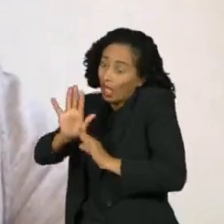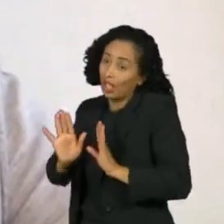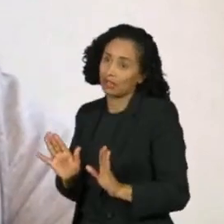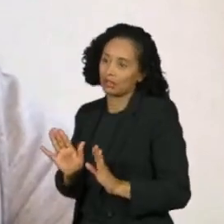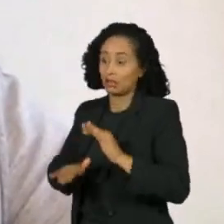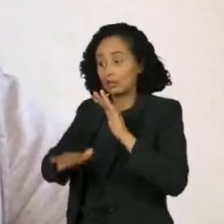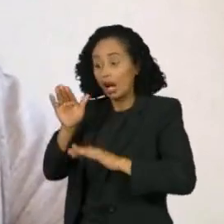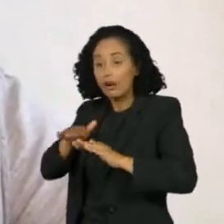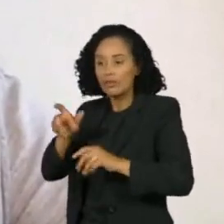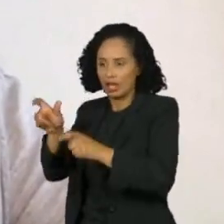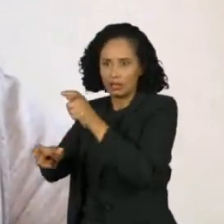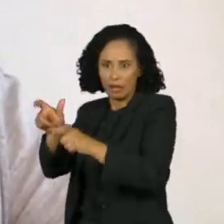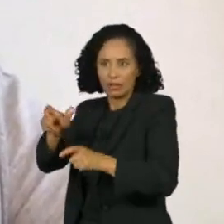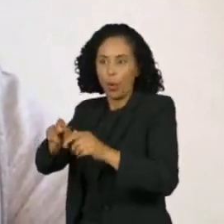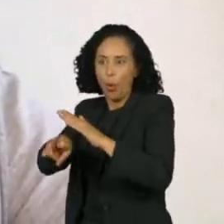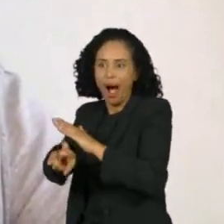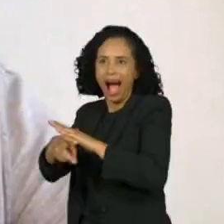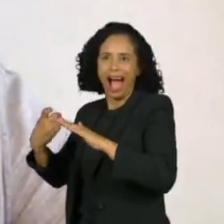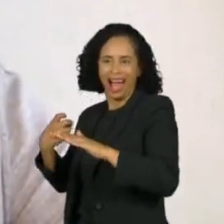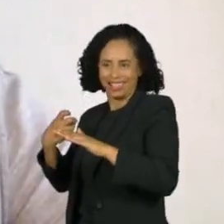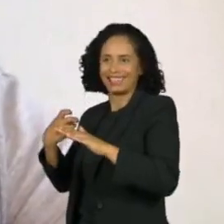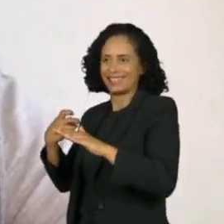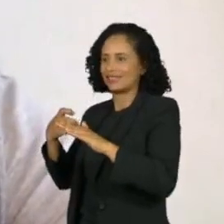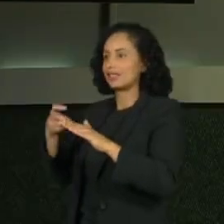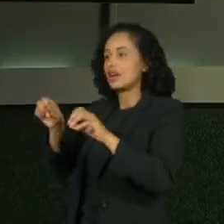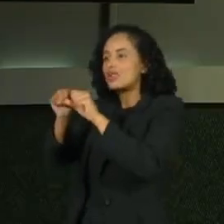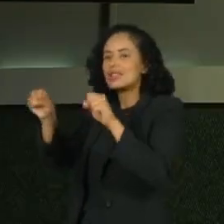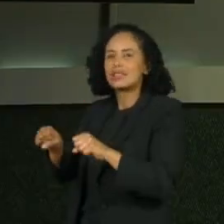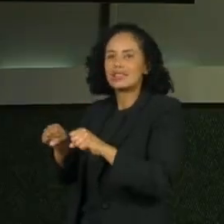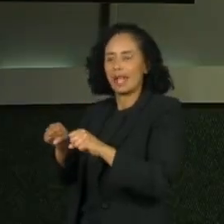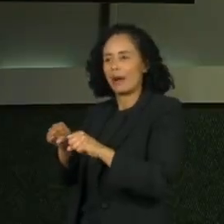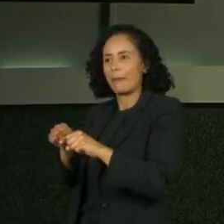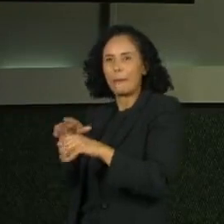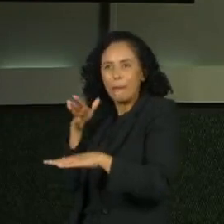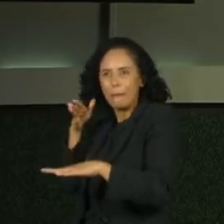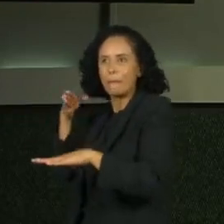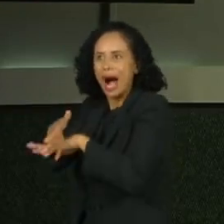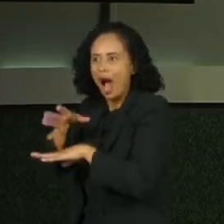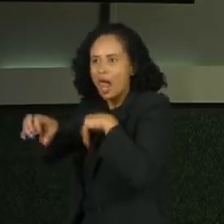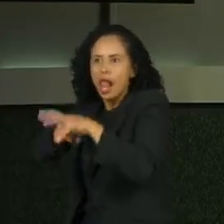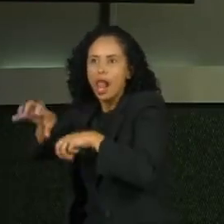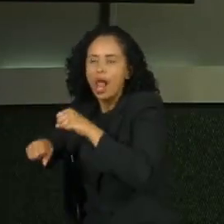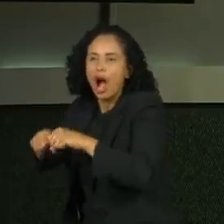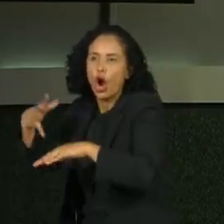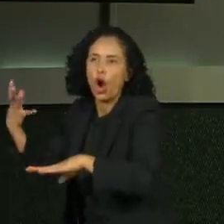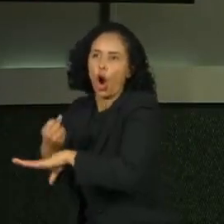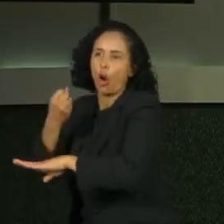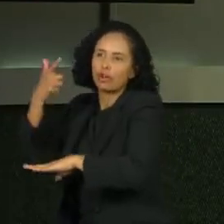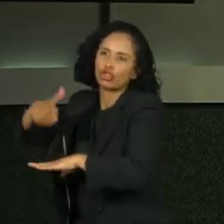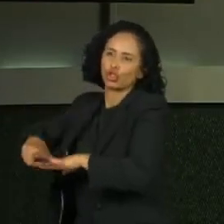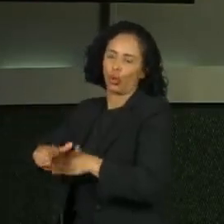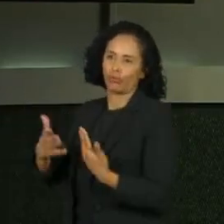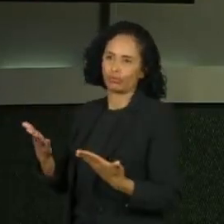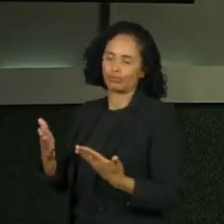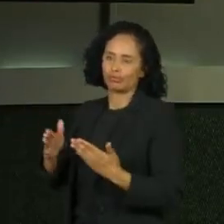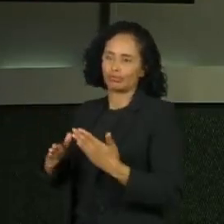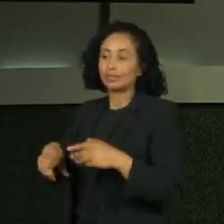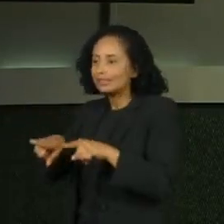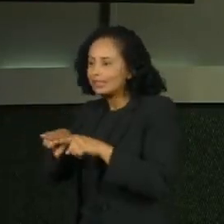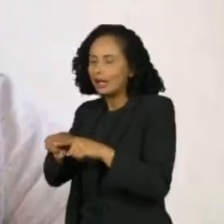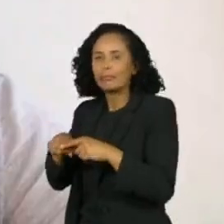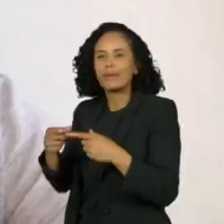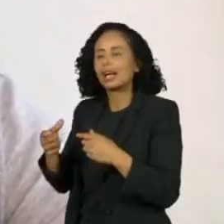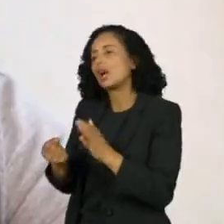que ele libere essas informações daqui a alguns dias e não sabemos quantos órgãos de governo foram afetados e quando